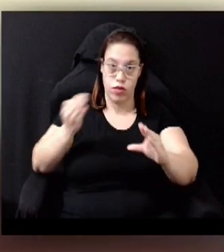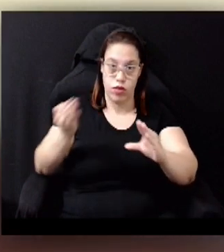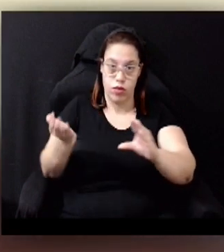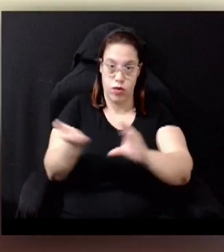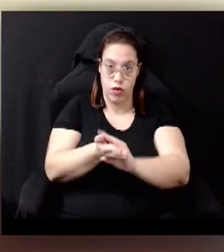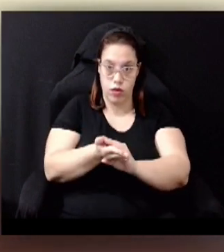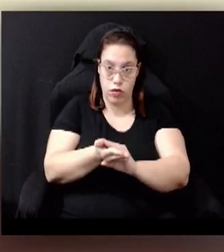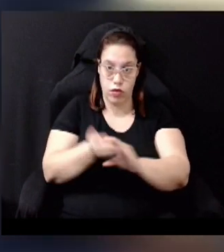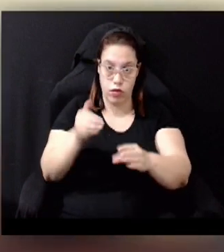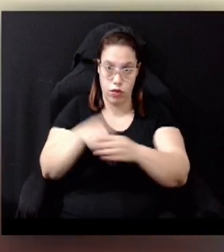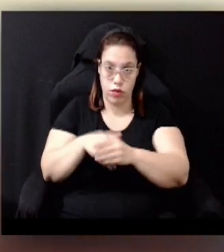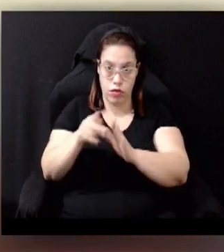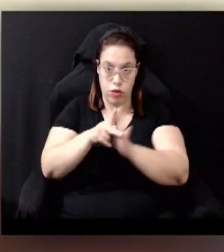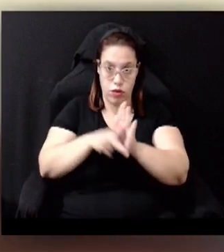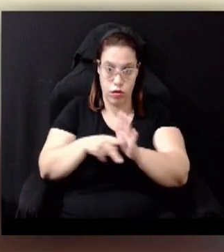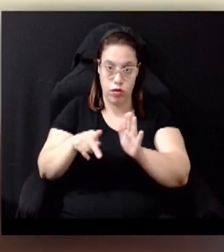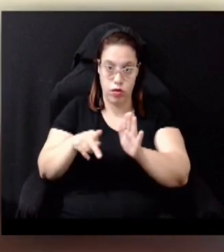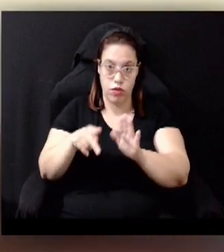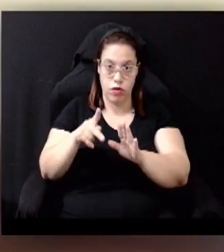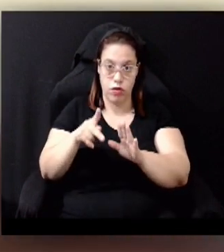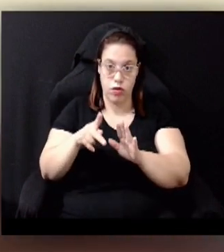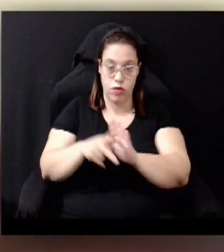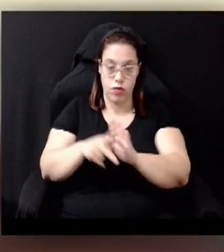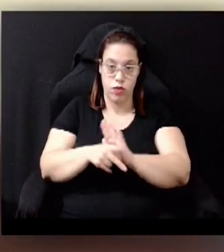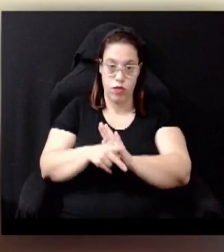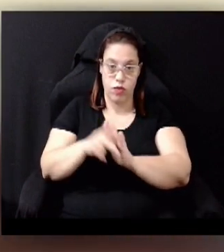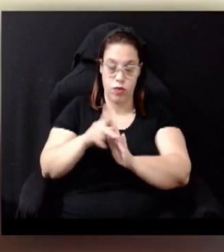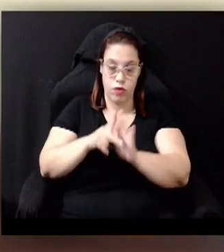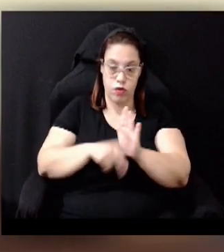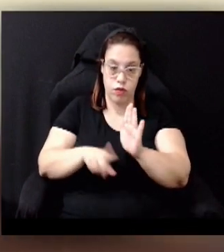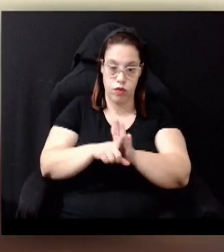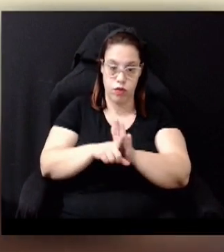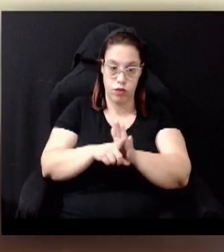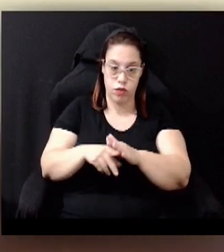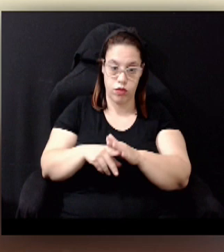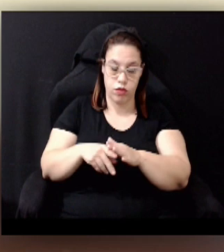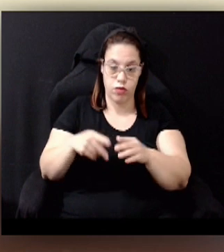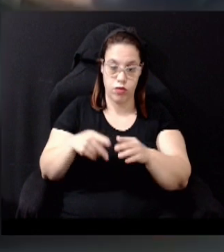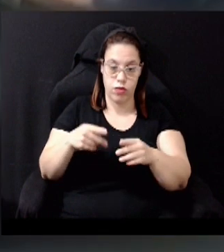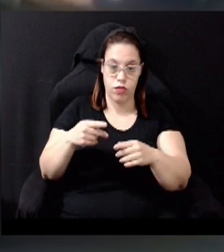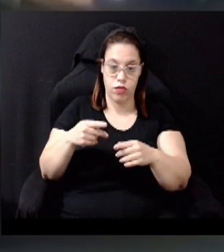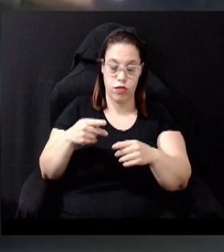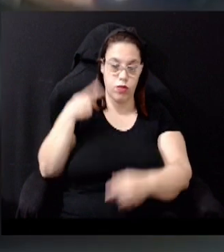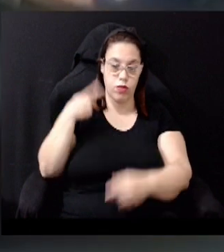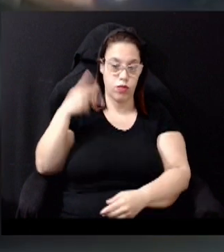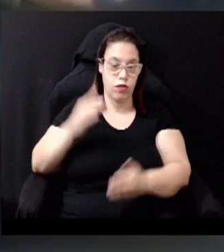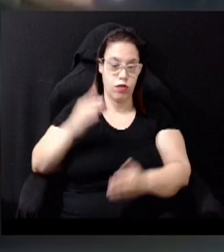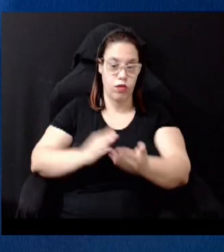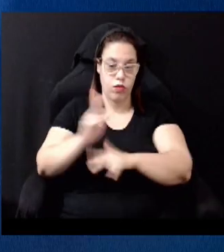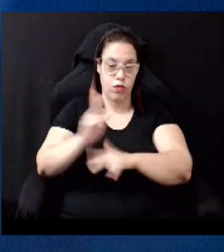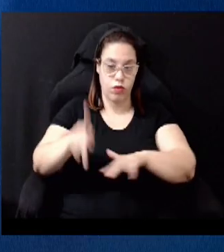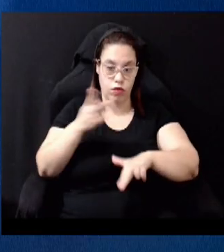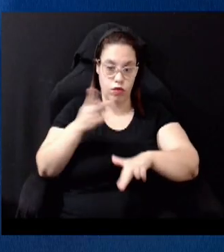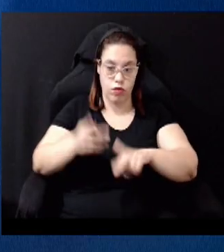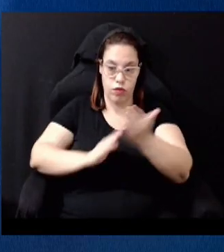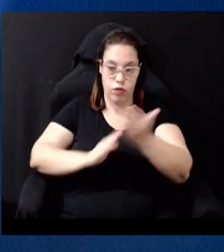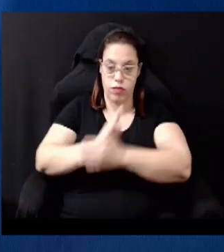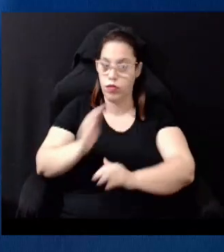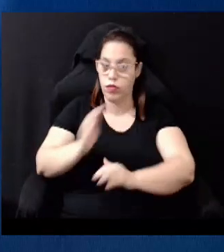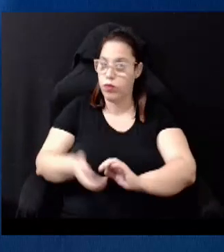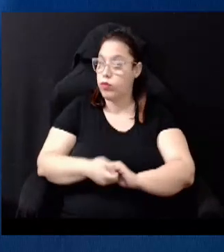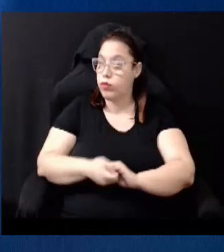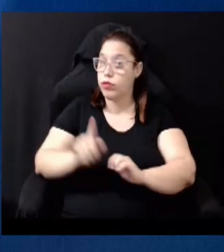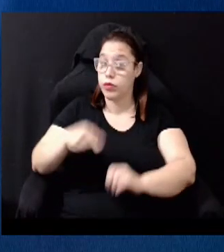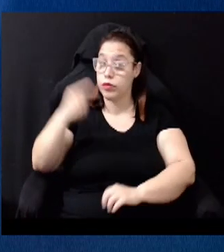o projeto de lei. Em votação, os vereadores favoráveis permaneçam como estão. Aprovado. Após a aprovação